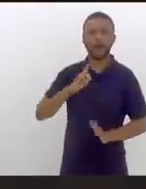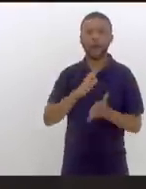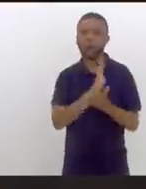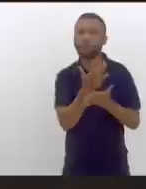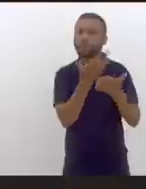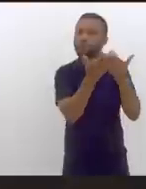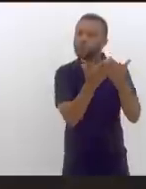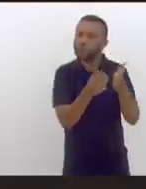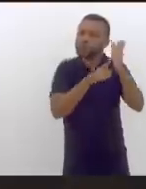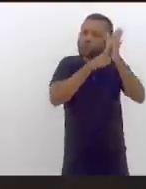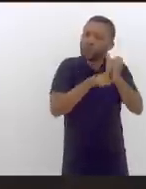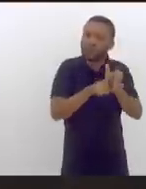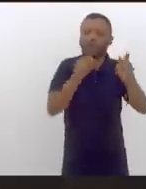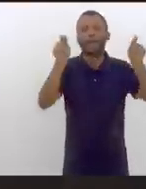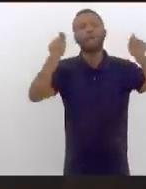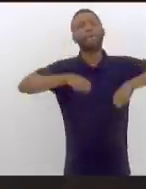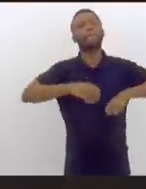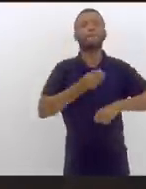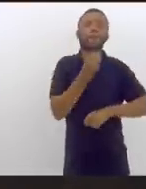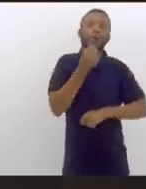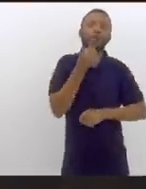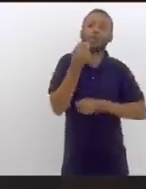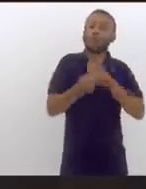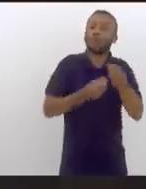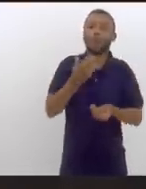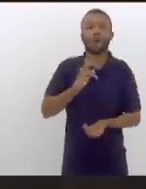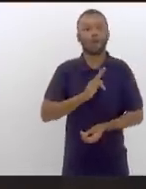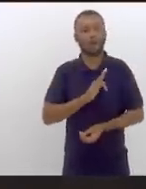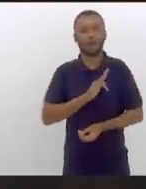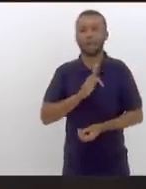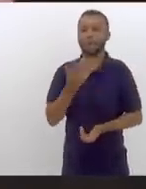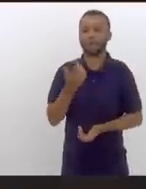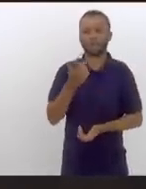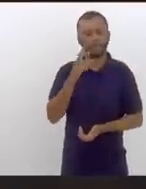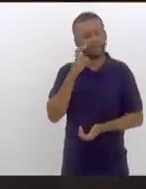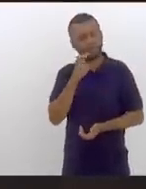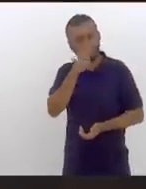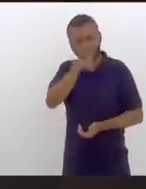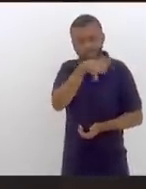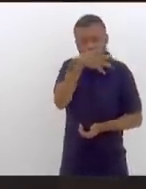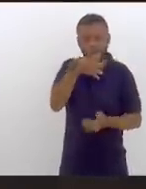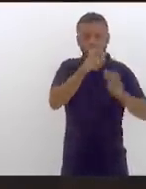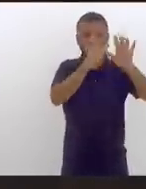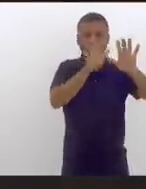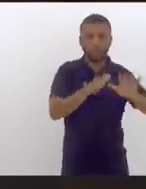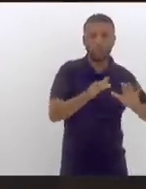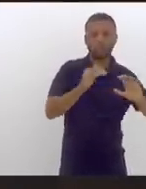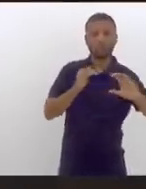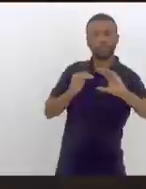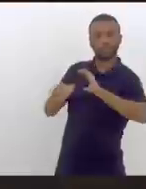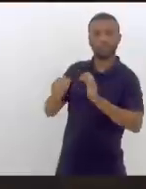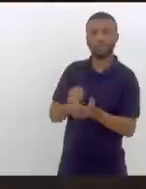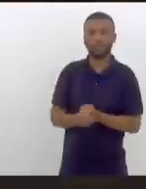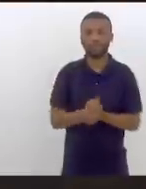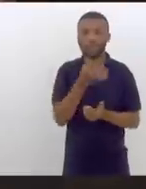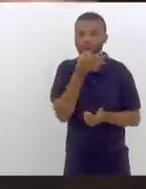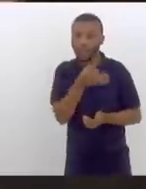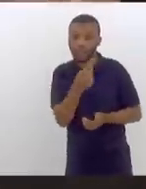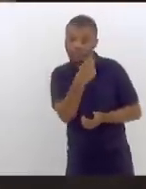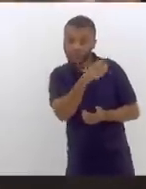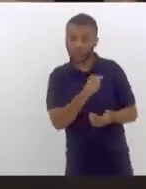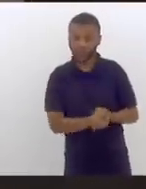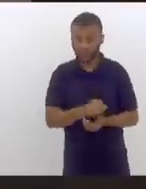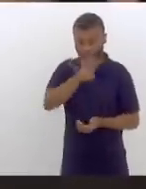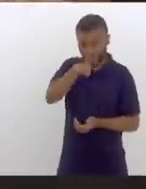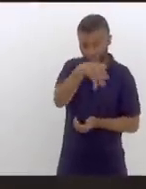dessa possibilidade como é como a polícia militar ver essas escalas para gente no entendimento dele essa escala é ou